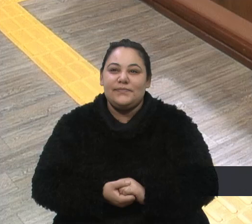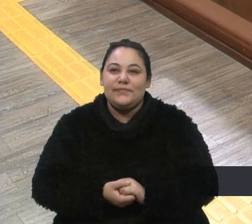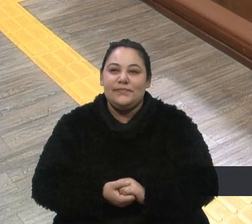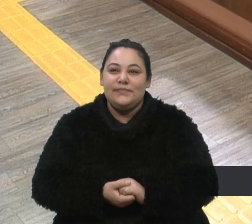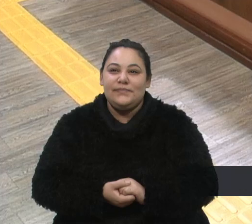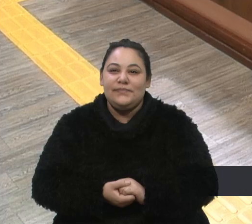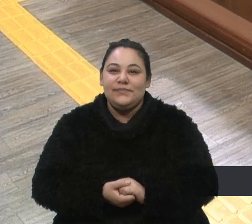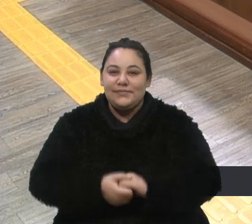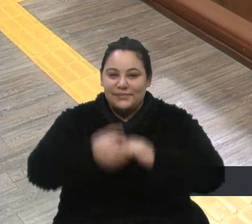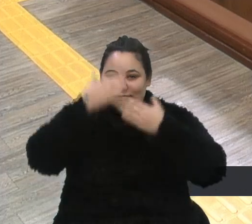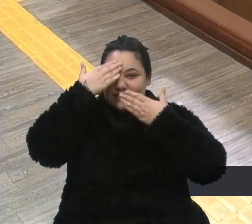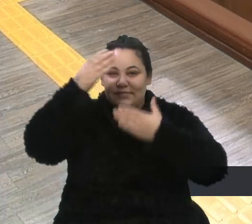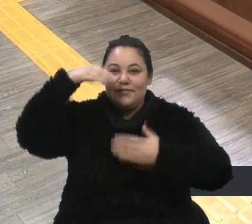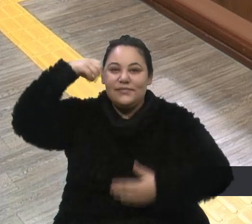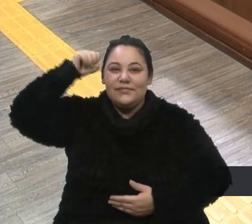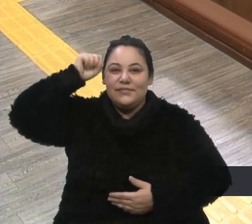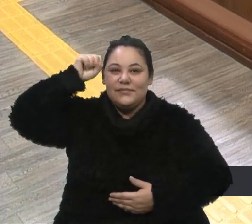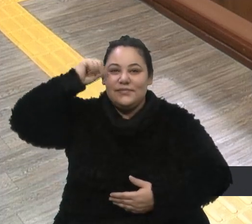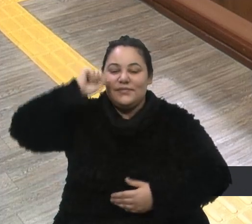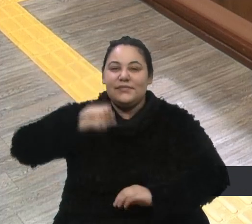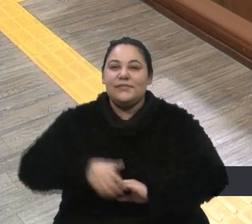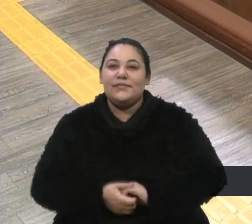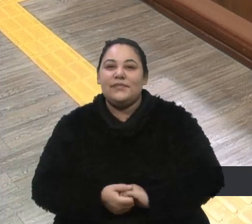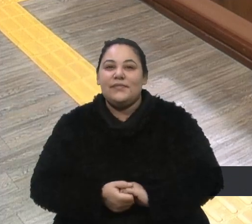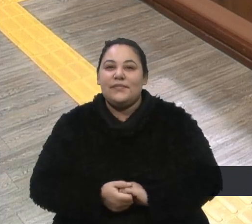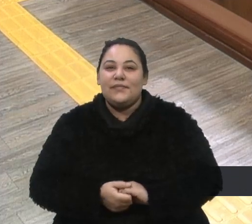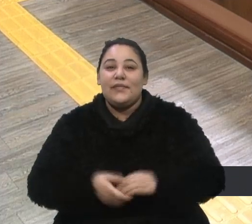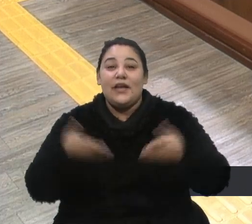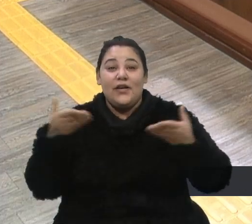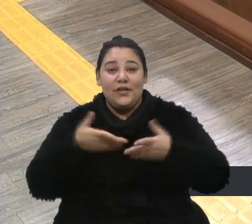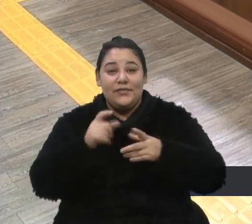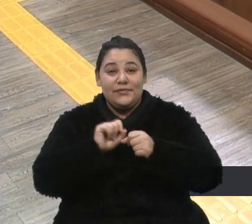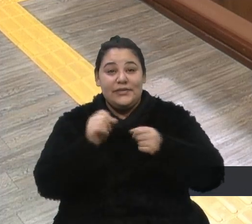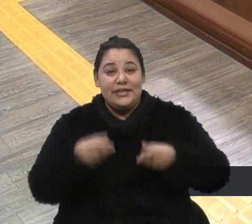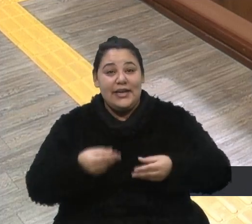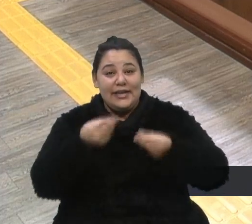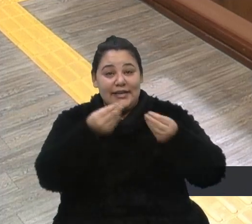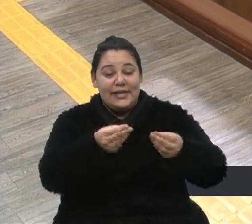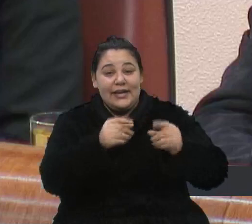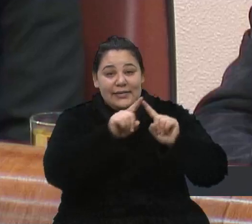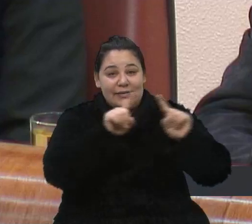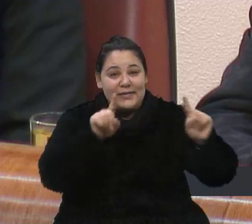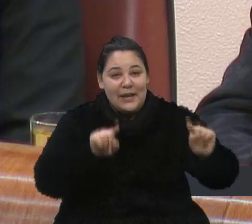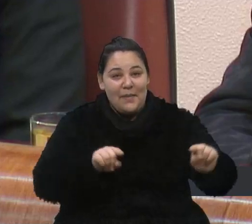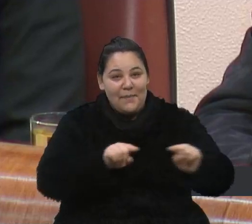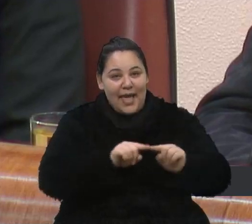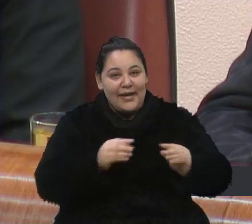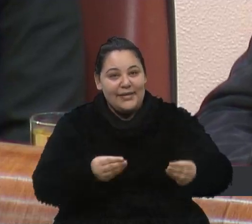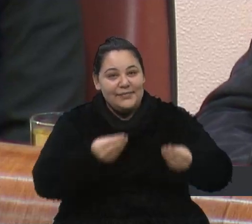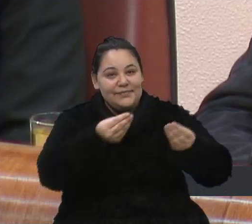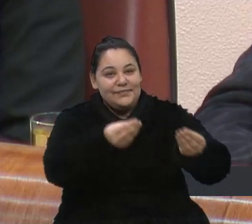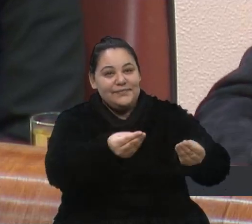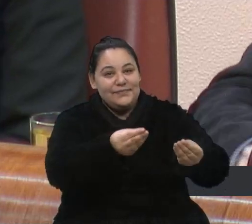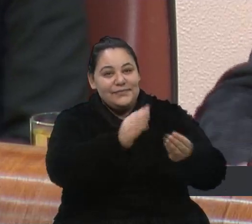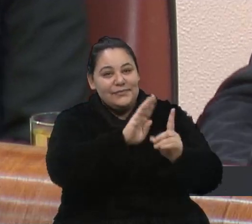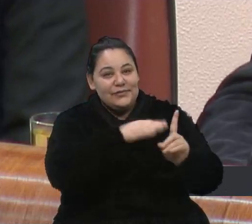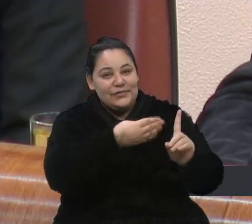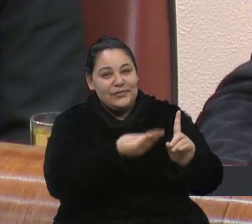Obrigado, Clóvis. Agora faremos a entrega da placa de homenagem ao grupo.